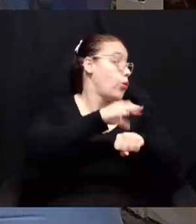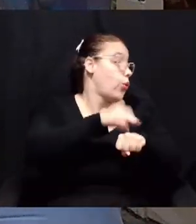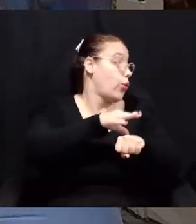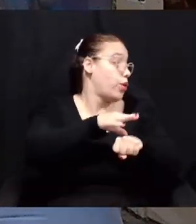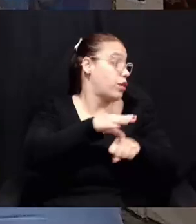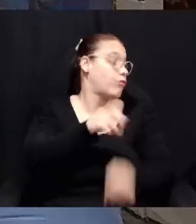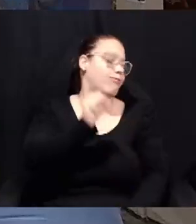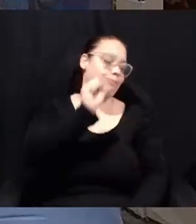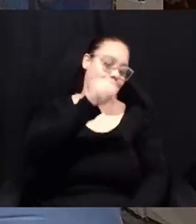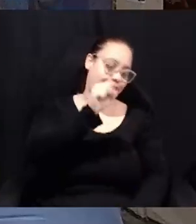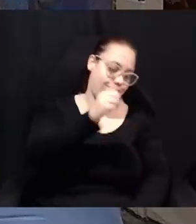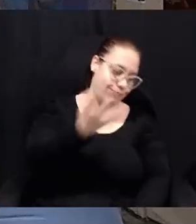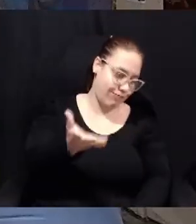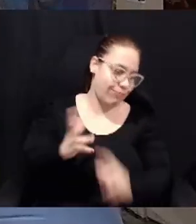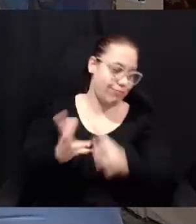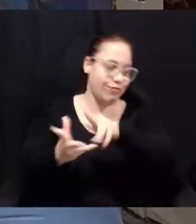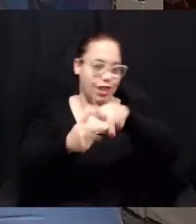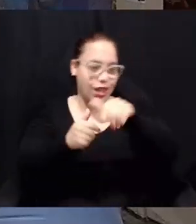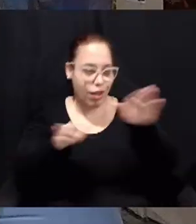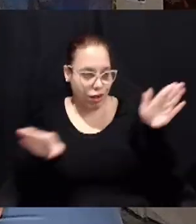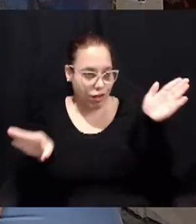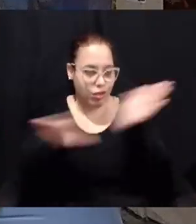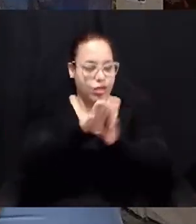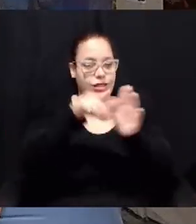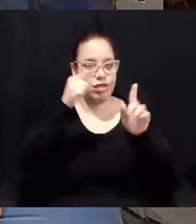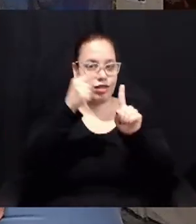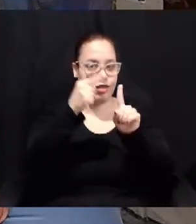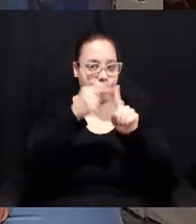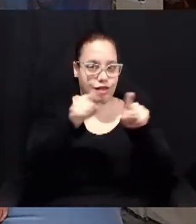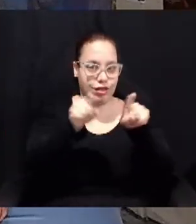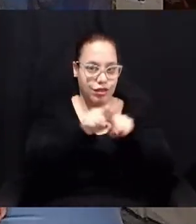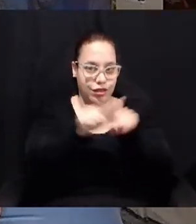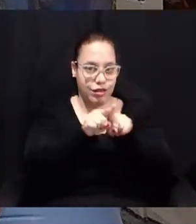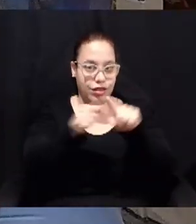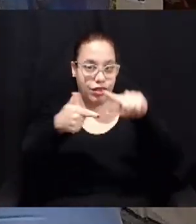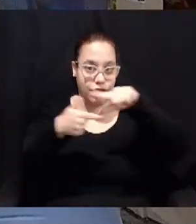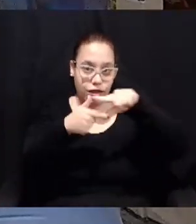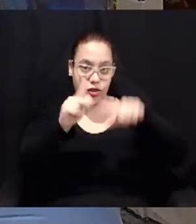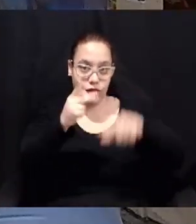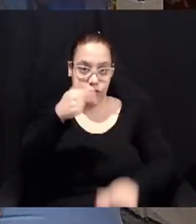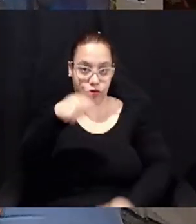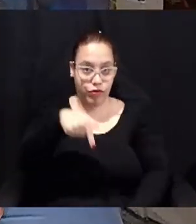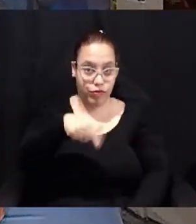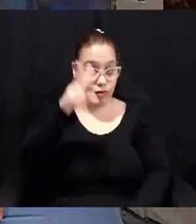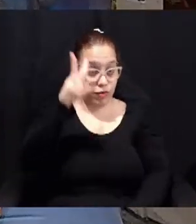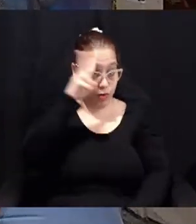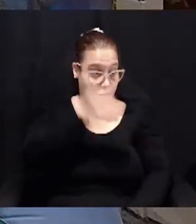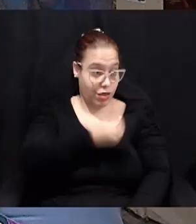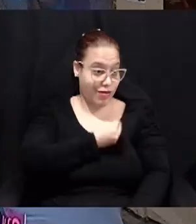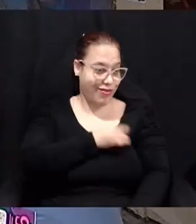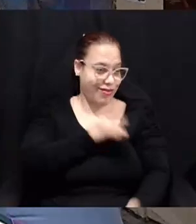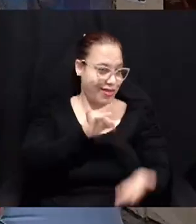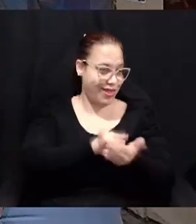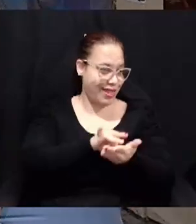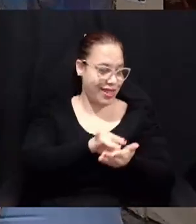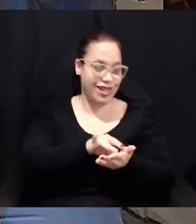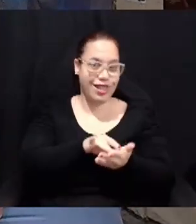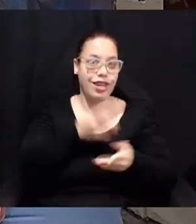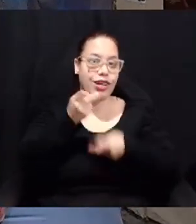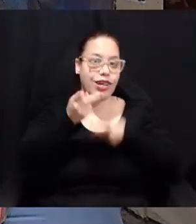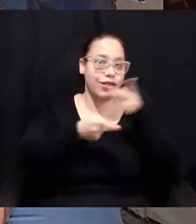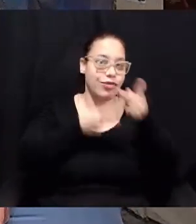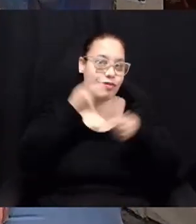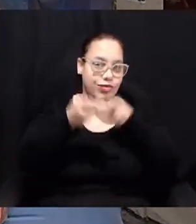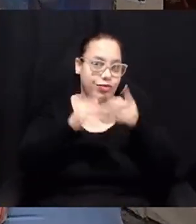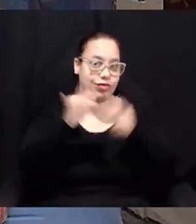Que esse mundo seja alcançável também através dos quadrinhos, mas na vida real, né, Alexandre? Exatamente. Queria que você deixasse, então, as redes